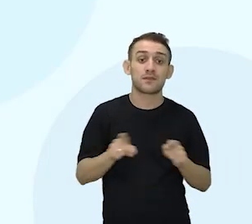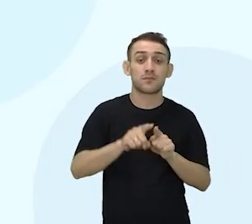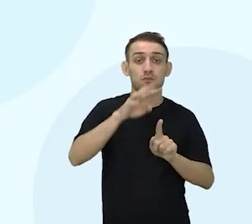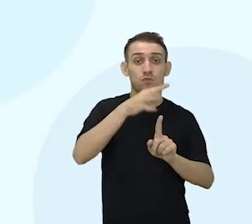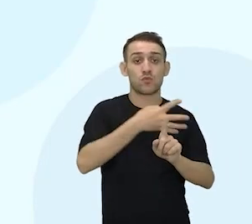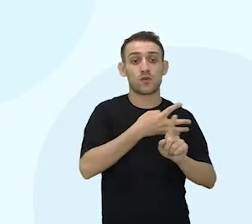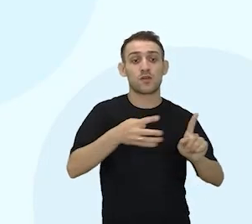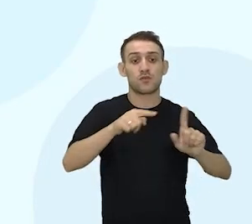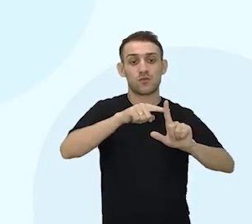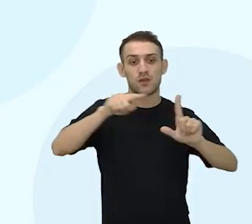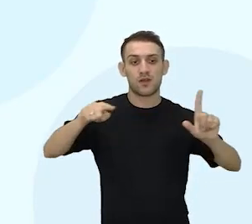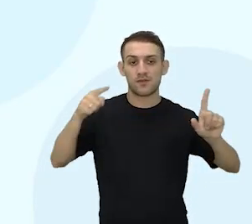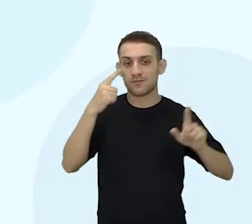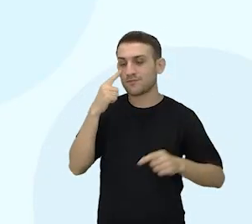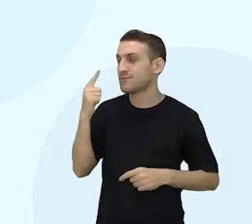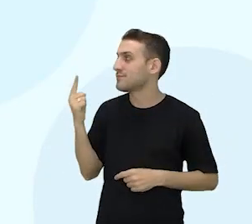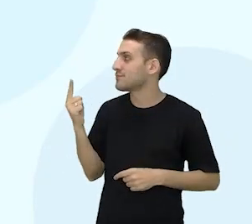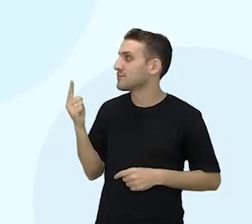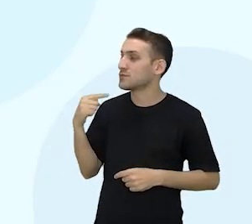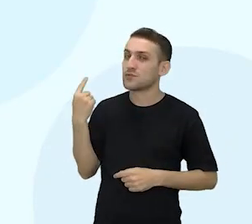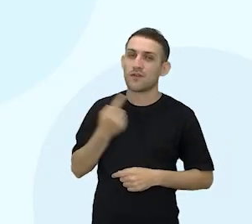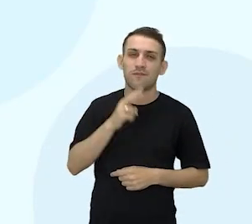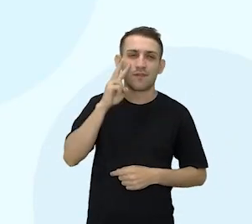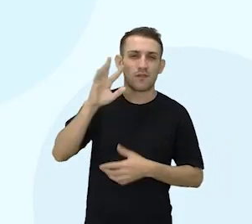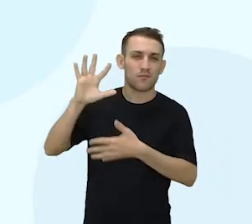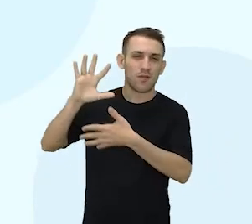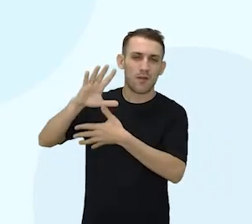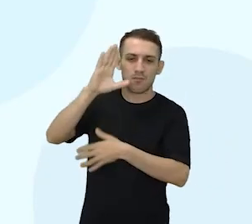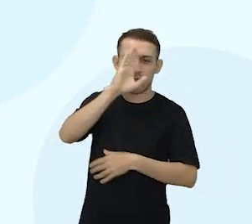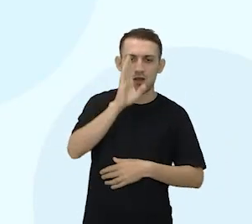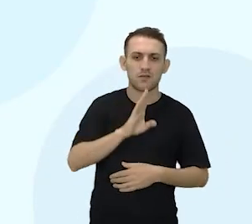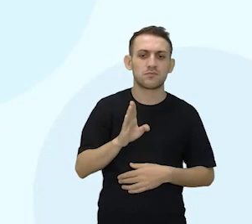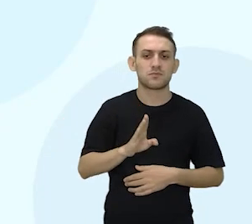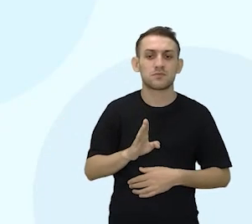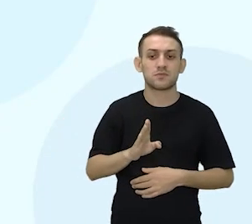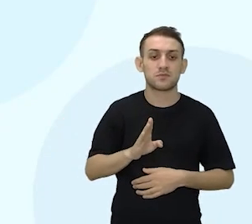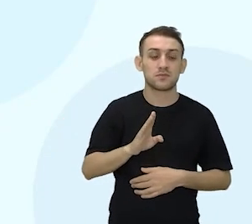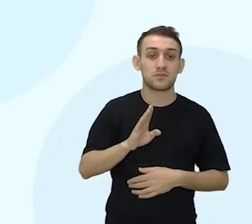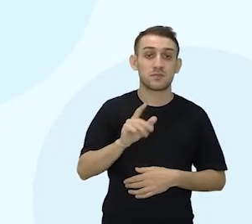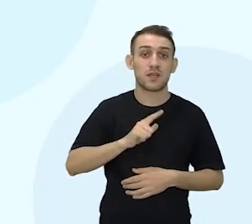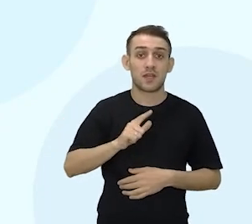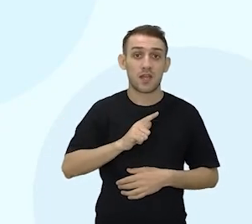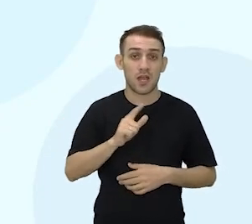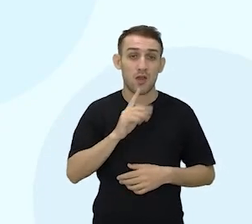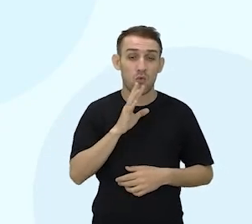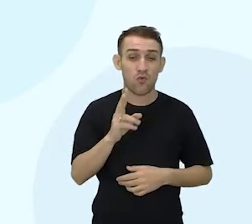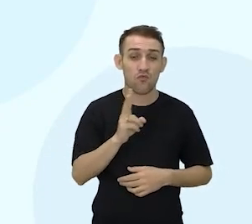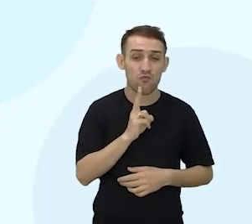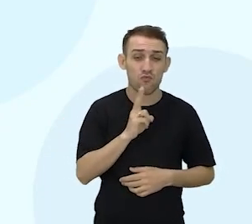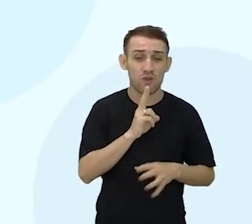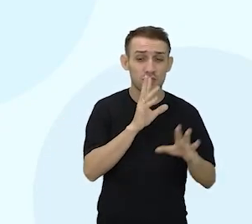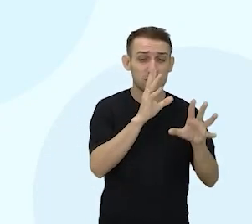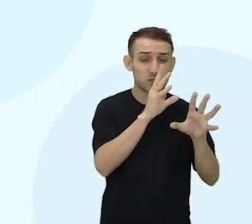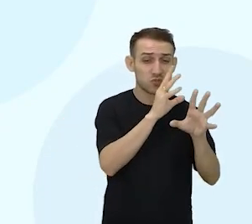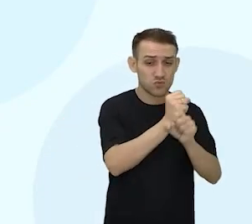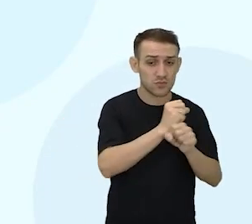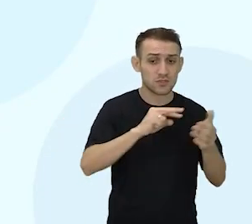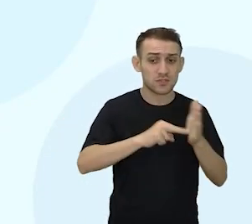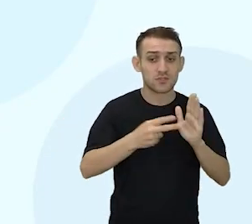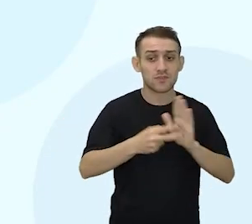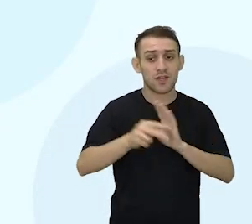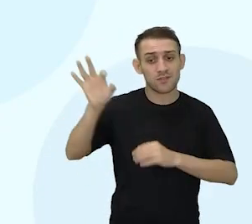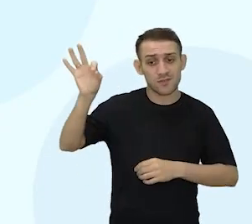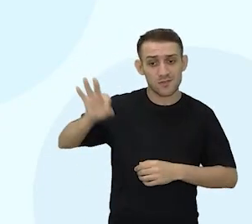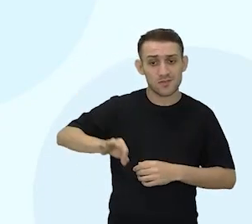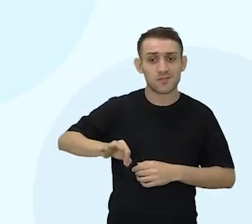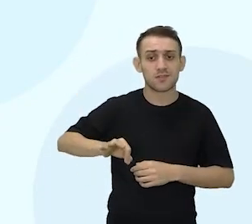lado, nessa imagem que a gente está vendo aí do mapa do Brasil, quanto mais verde, quanto mais escuro for o verde, maior é a taxa